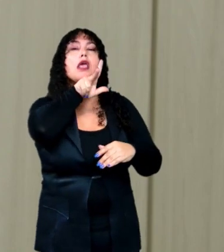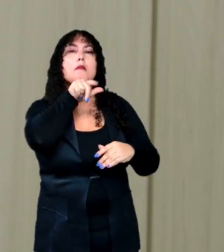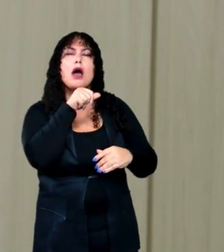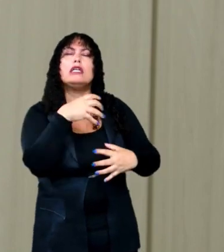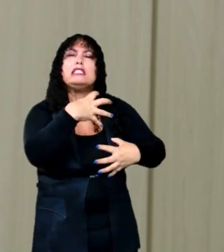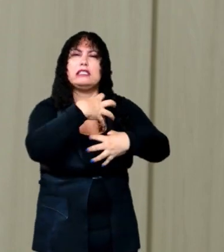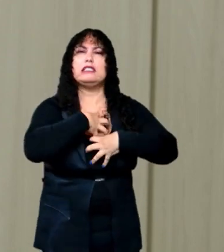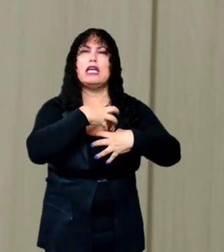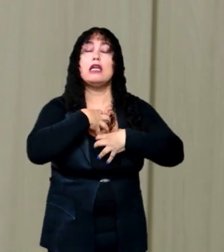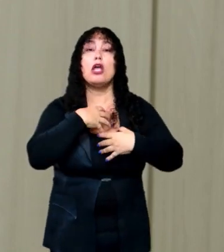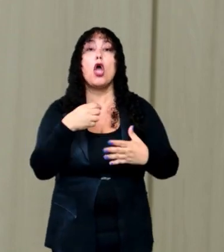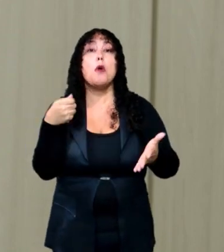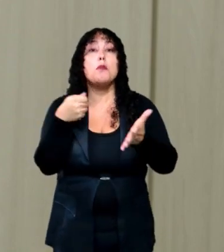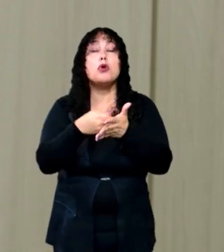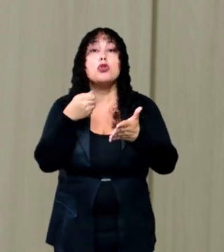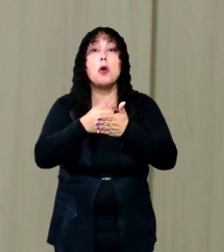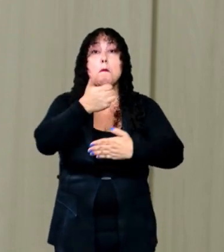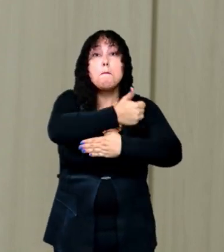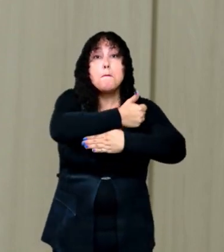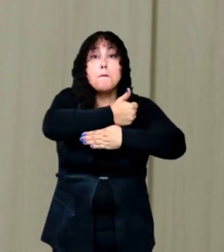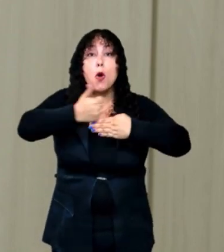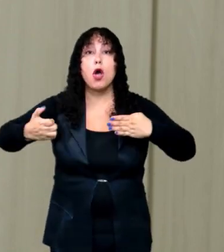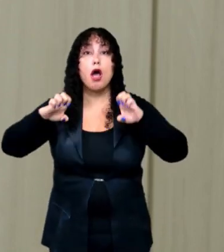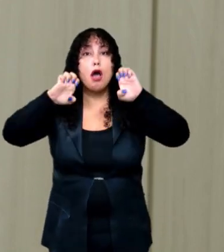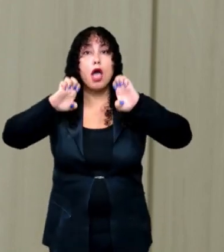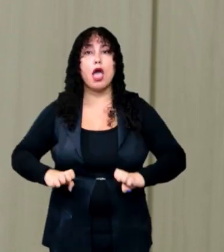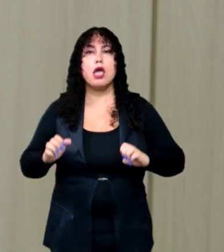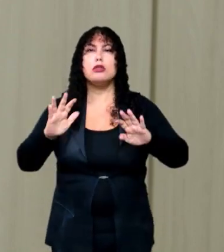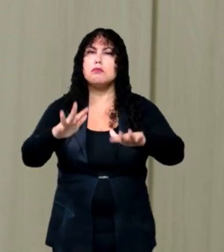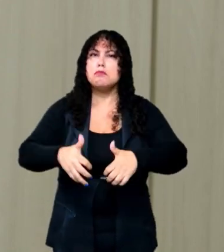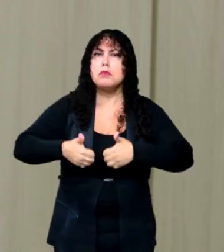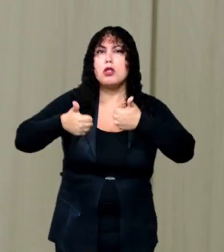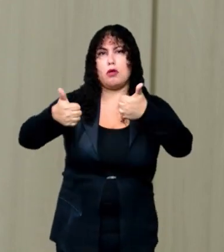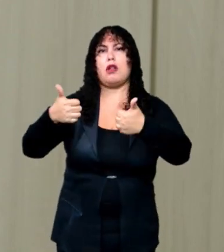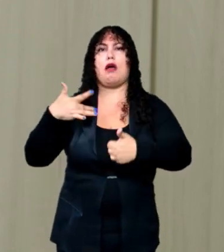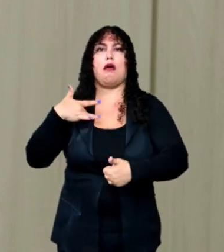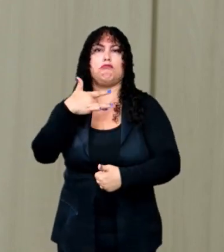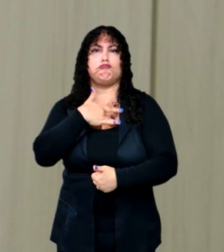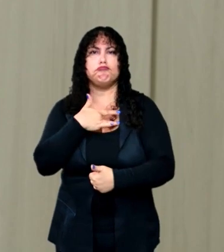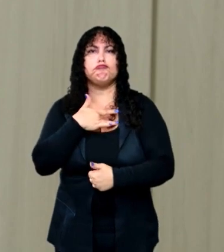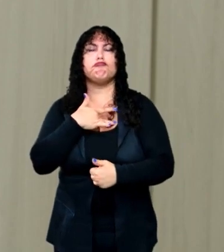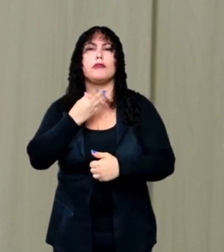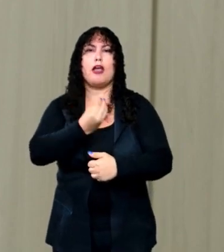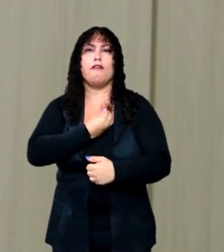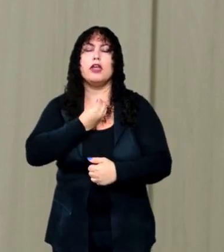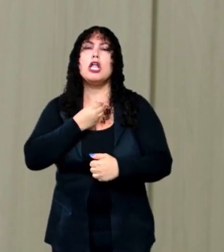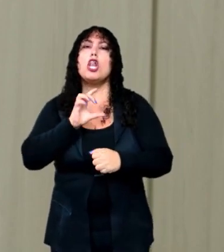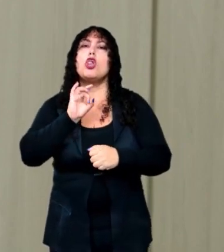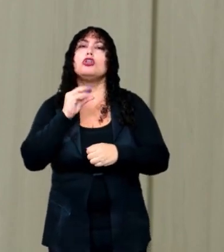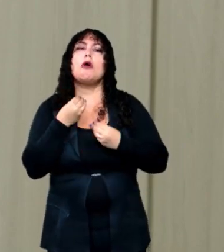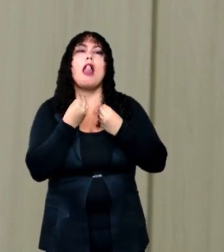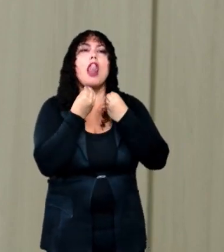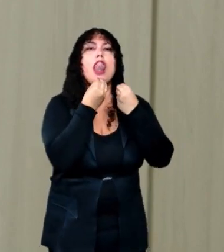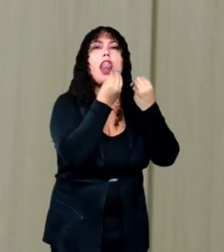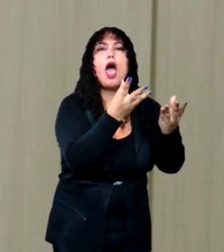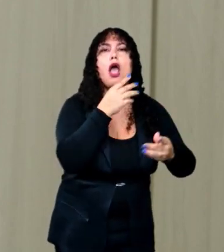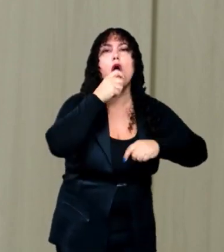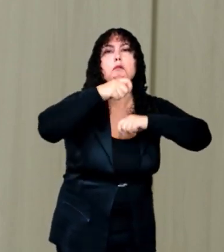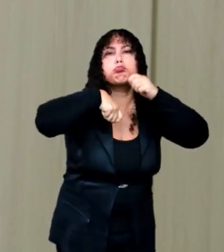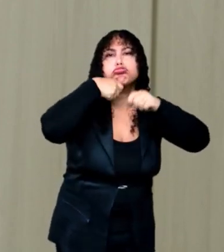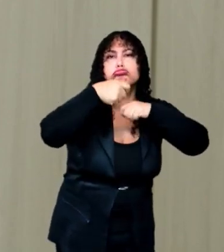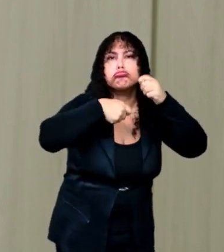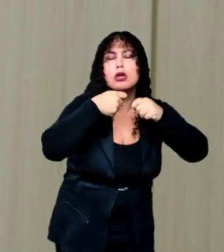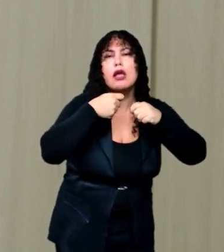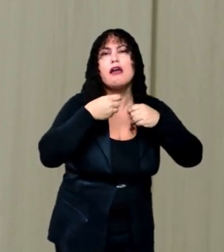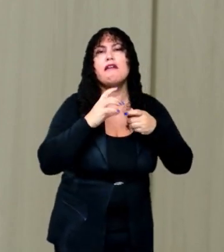sencientes, a gente tem um dever moral e ético de melhorar a qualidade de vida dele. Não é só porque ele vai servir para um alimento, né, que a gente